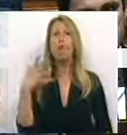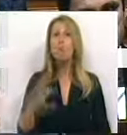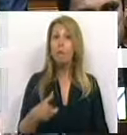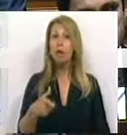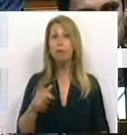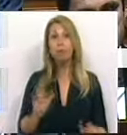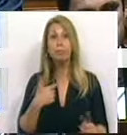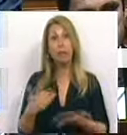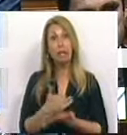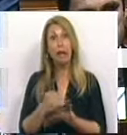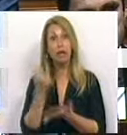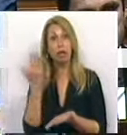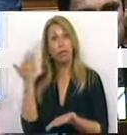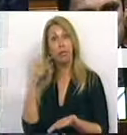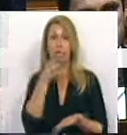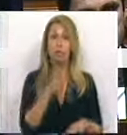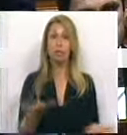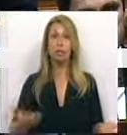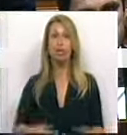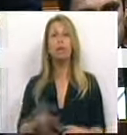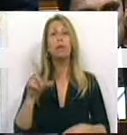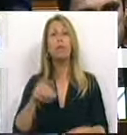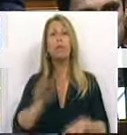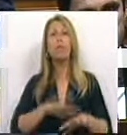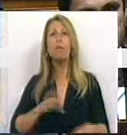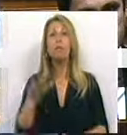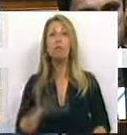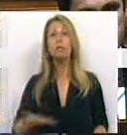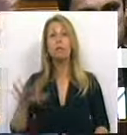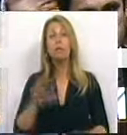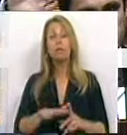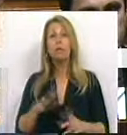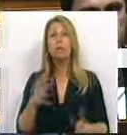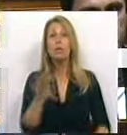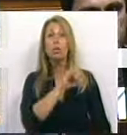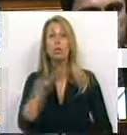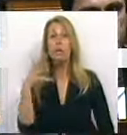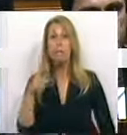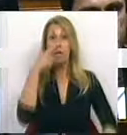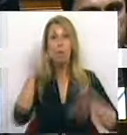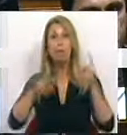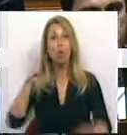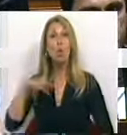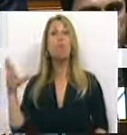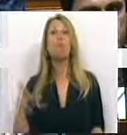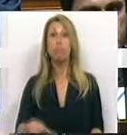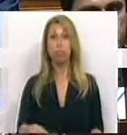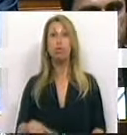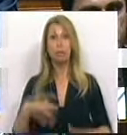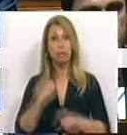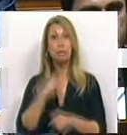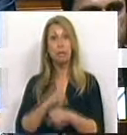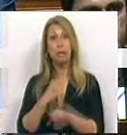dados mais recentes, seja também pela circunstância de cerca de 200 mil portugueses estarem hoje a trabalhar